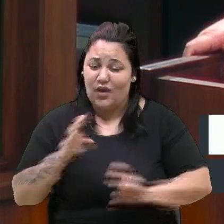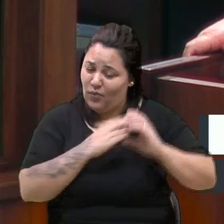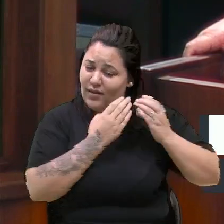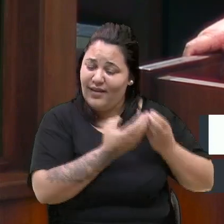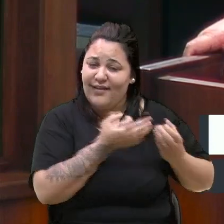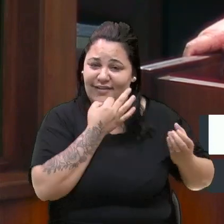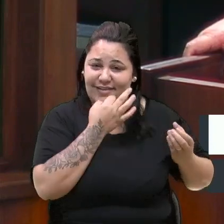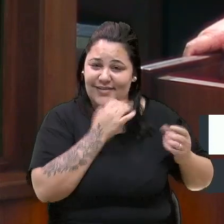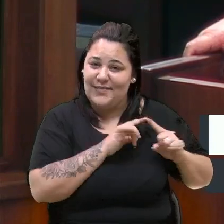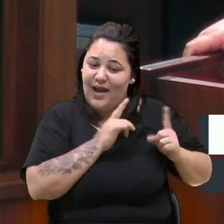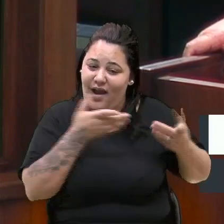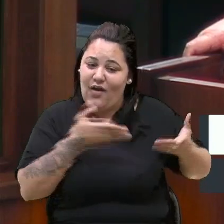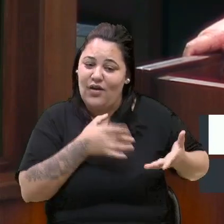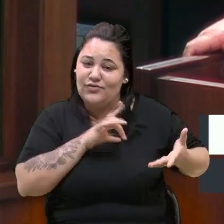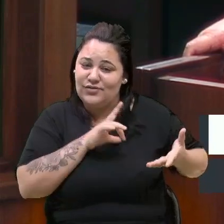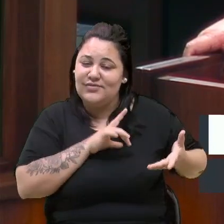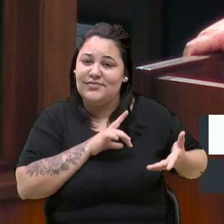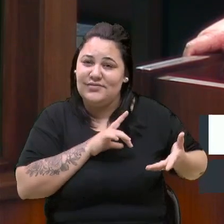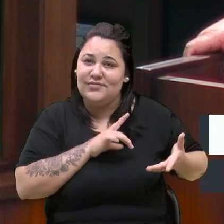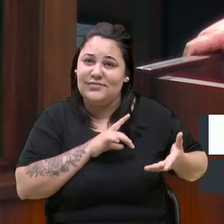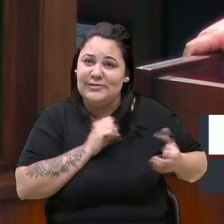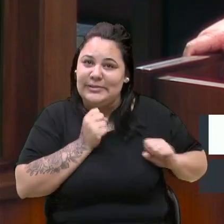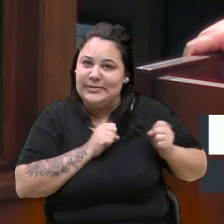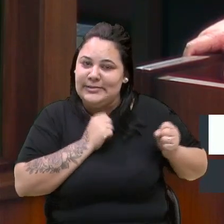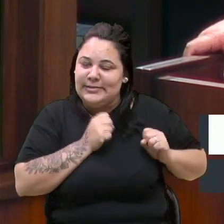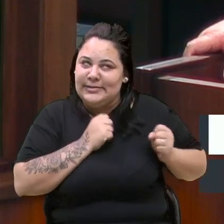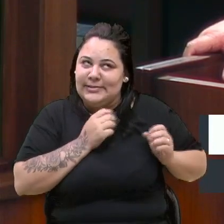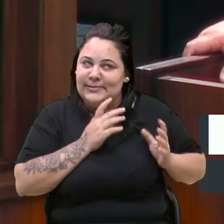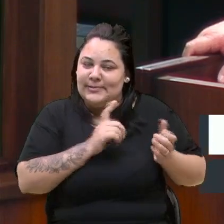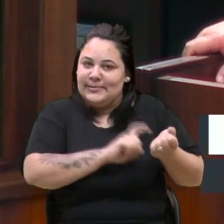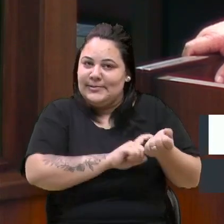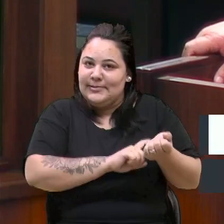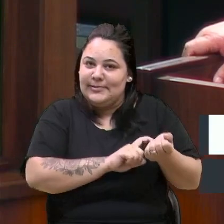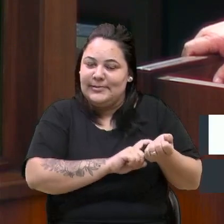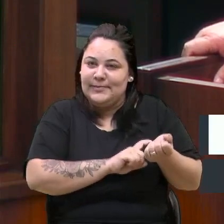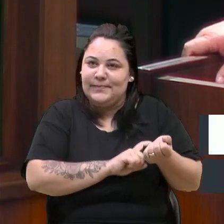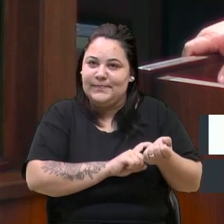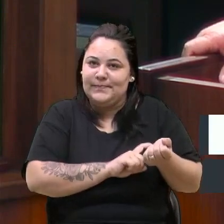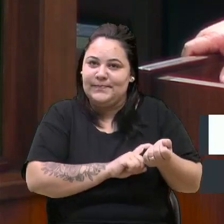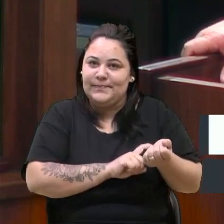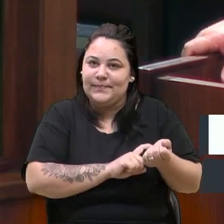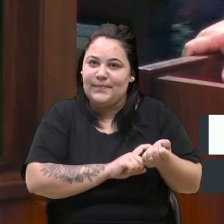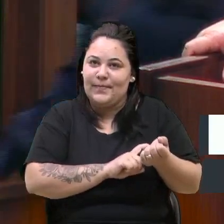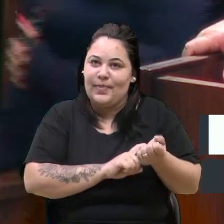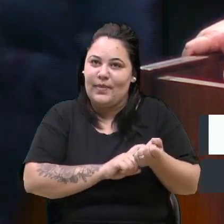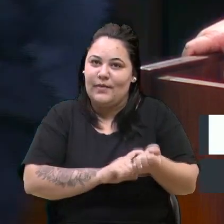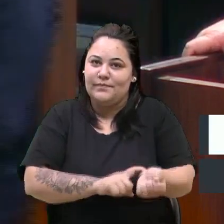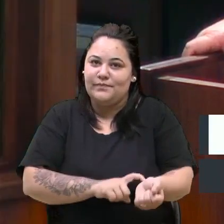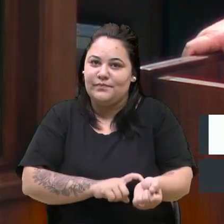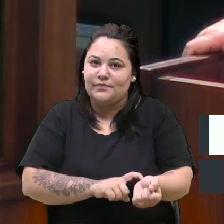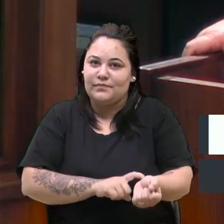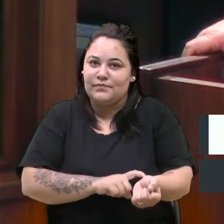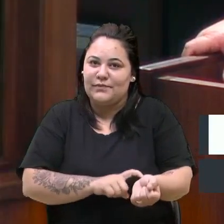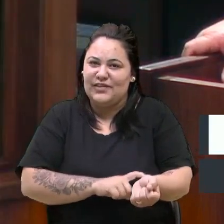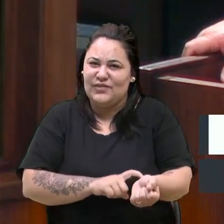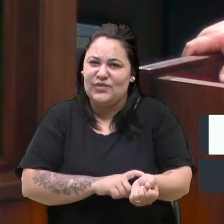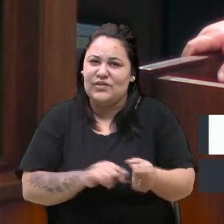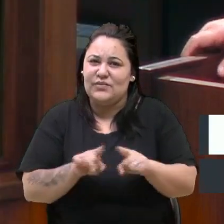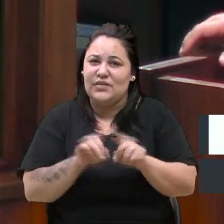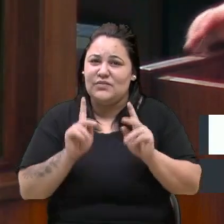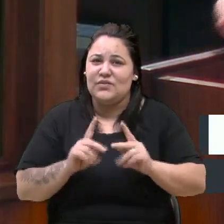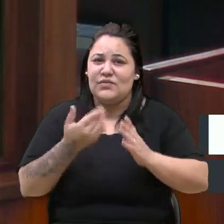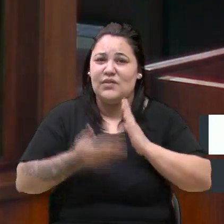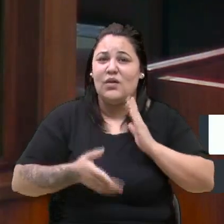eu tinha essa angústia, nós estava o pessoal lá, o bookmaker nosso, o pessoal perdeu, porque todo